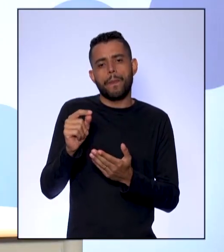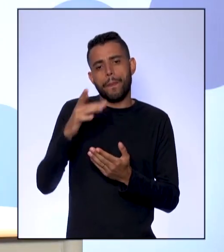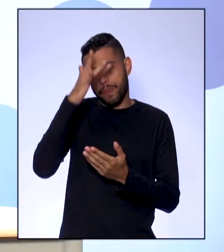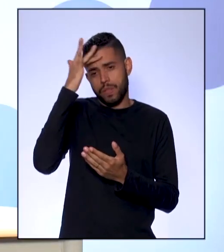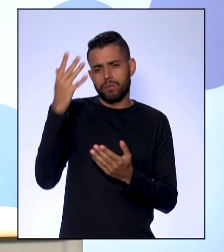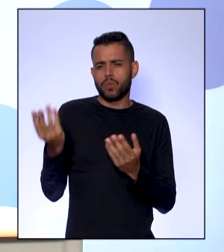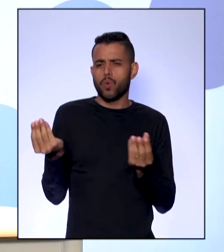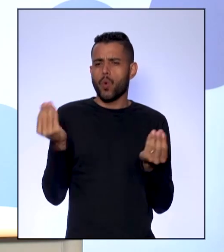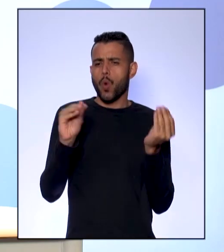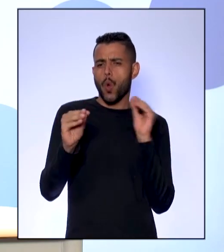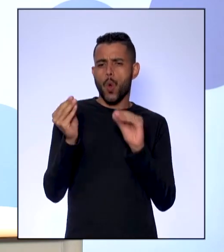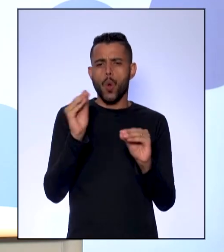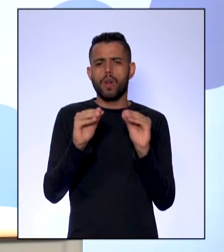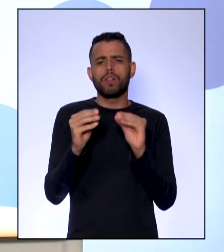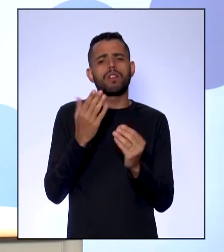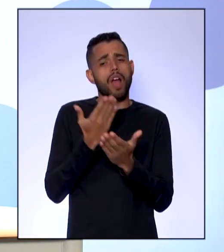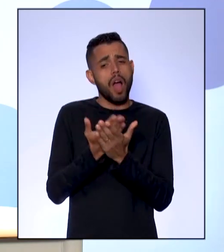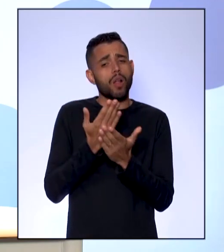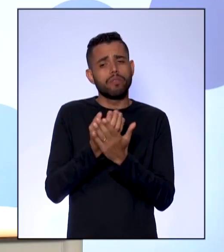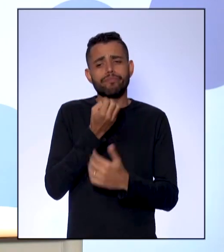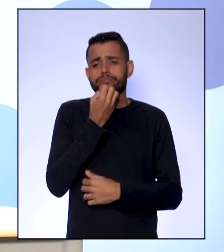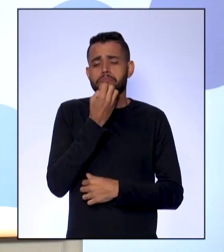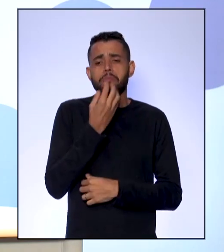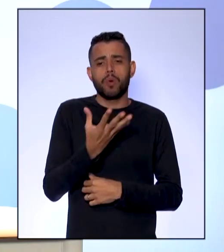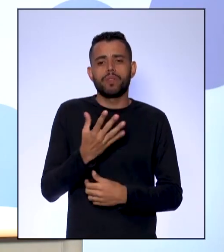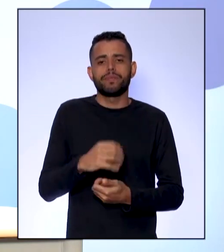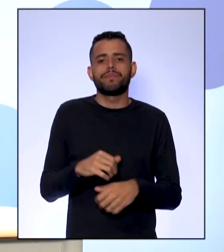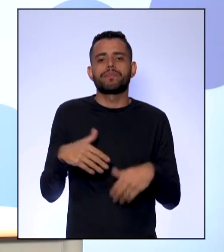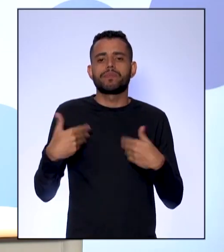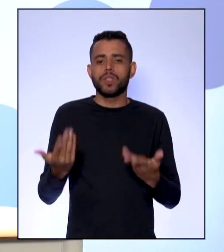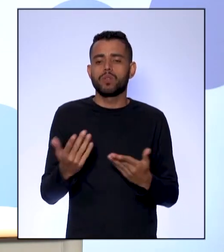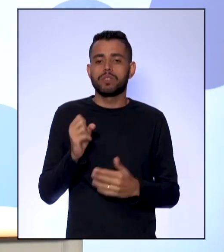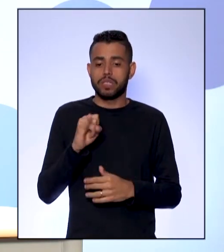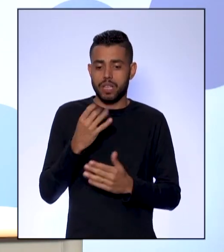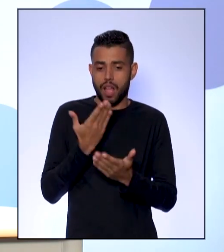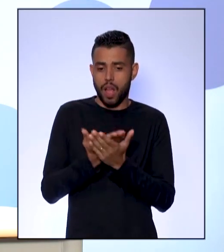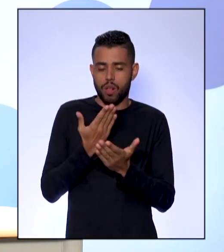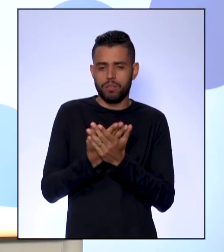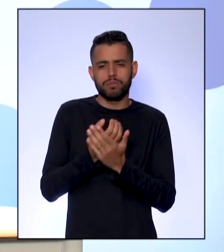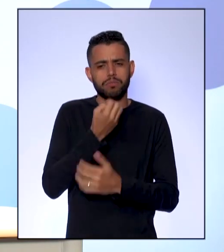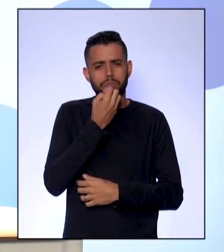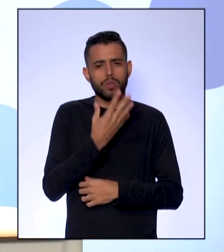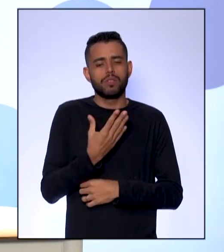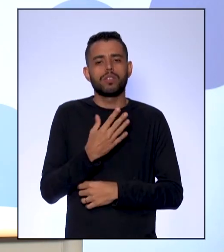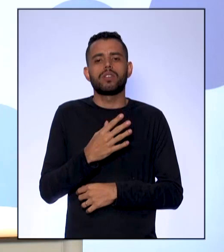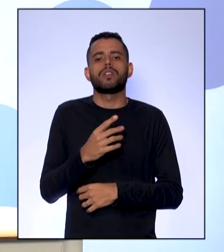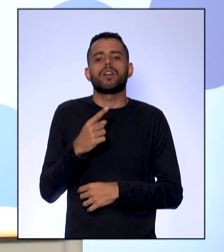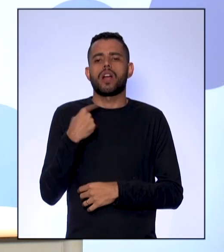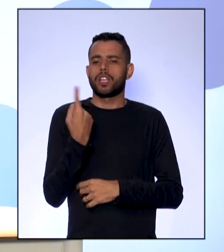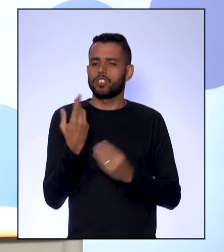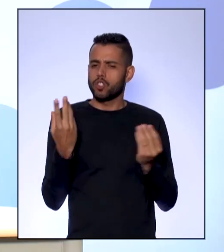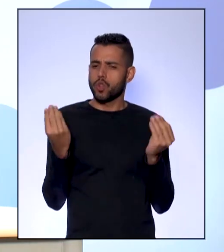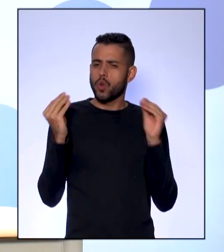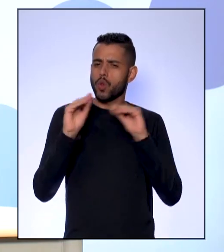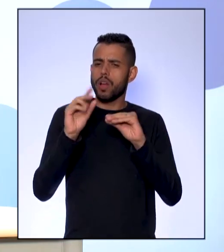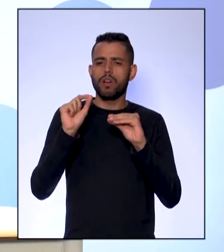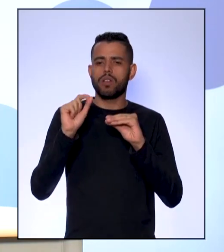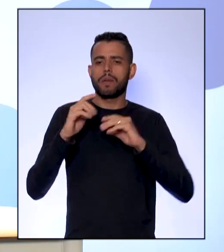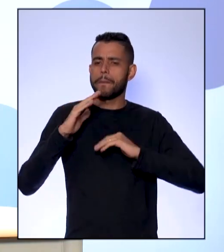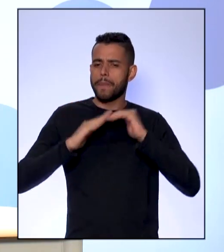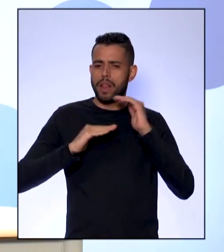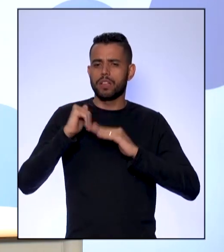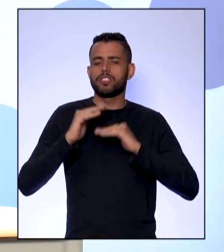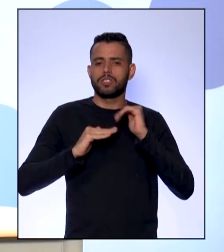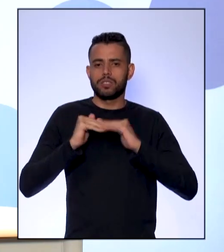colocando aqui, que a aula foi muito produtiva. Então, se a aula foi produtiva, é legal a gente colocar em prática,